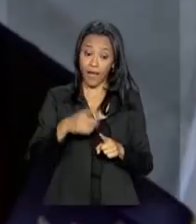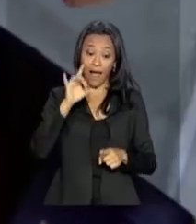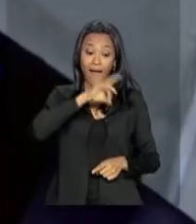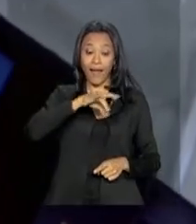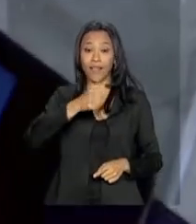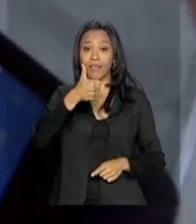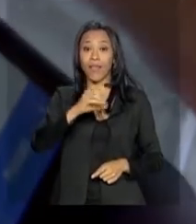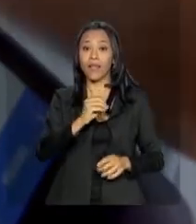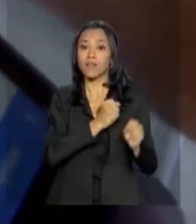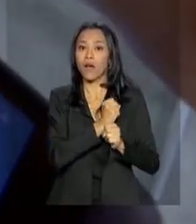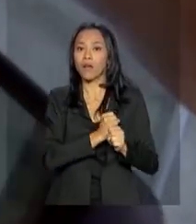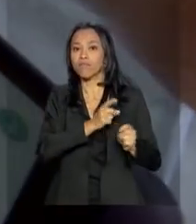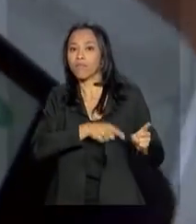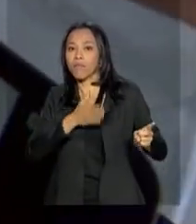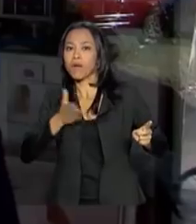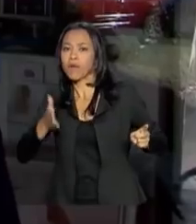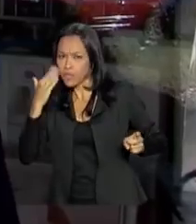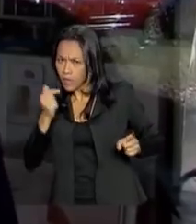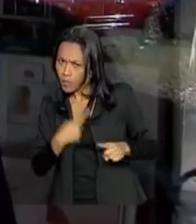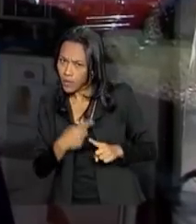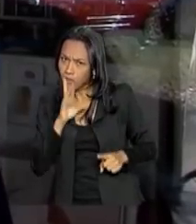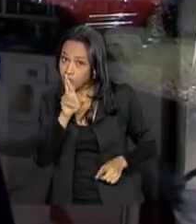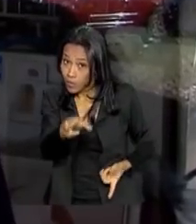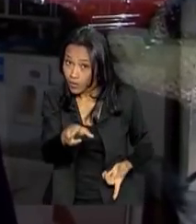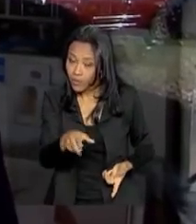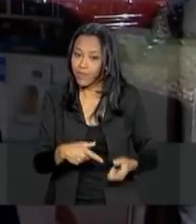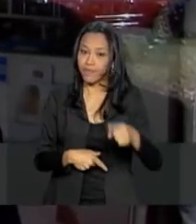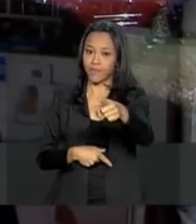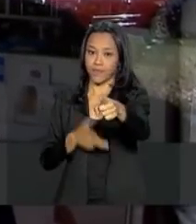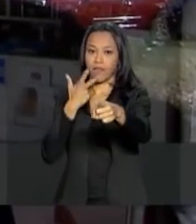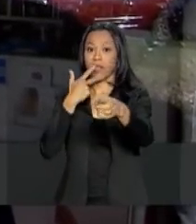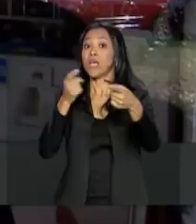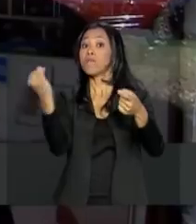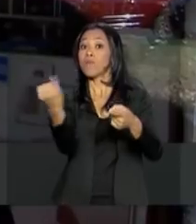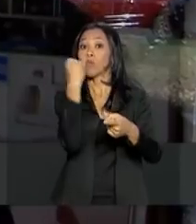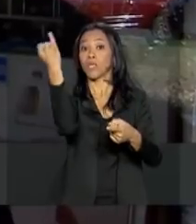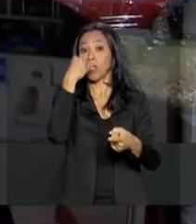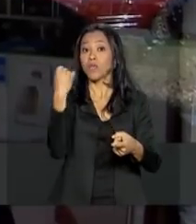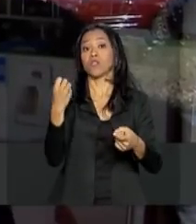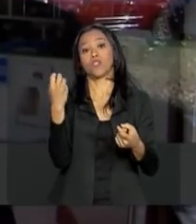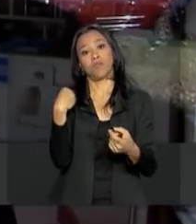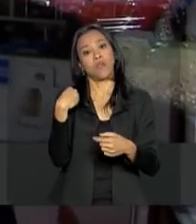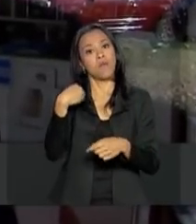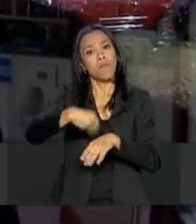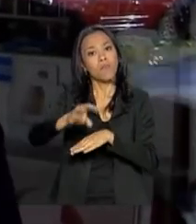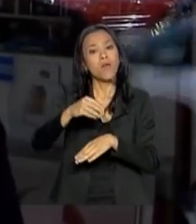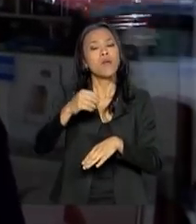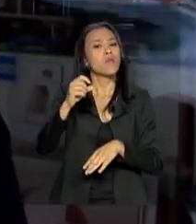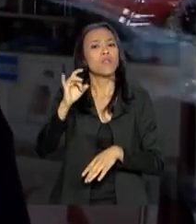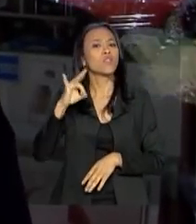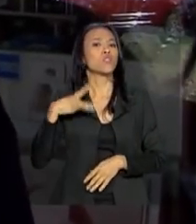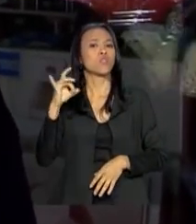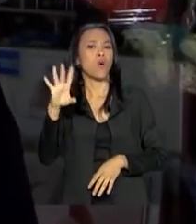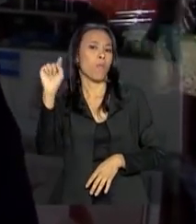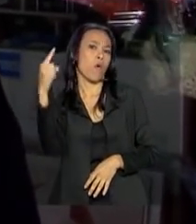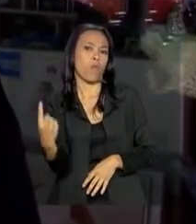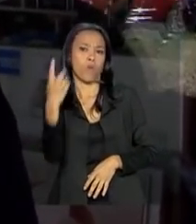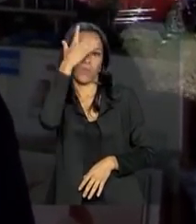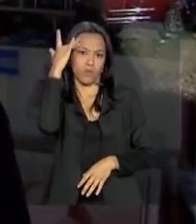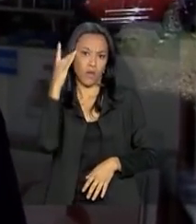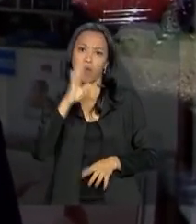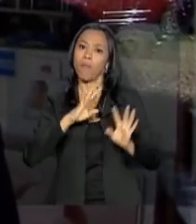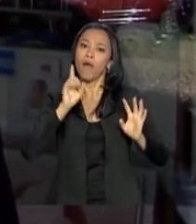tem que responder essa pesquisa é muito importante colaborar porque isso é pra uma pessoa isso é pra todo mundo né